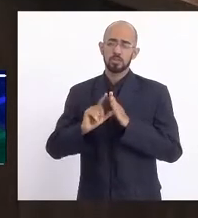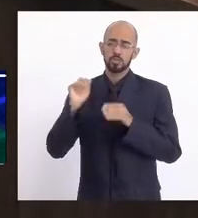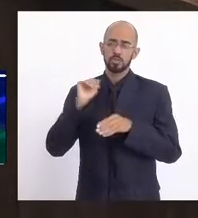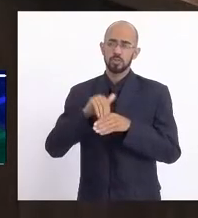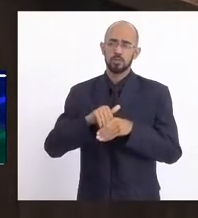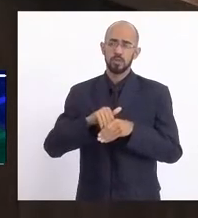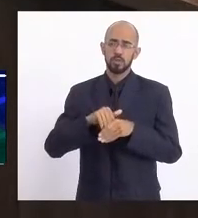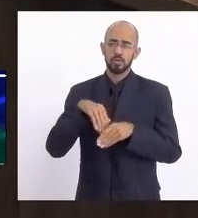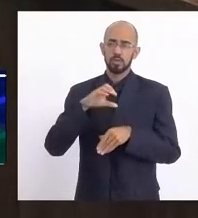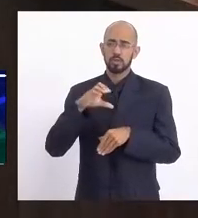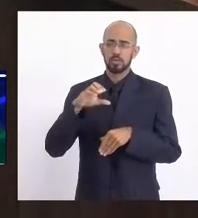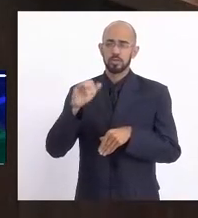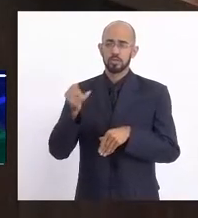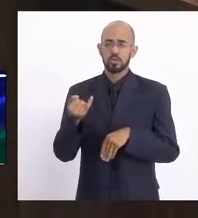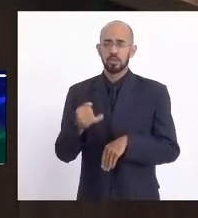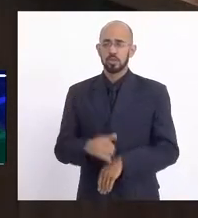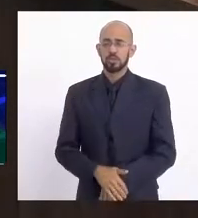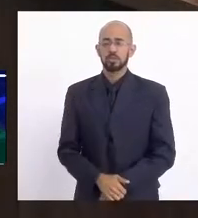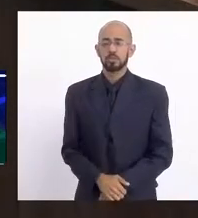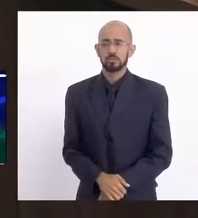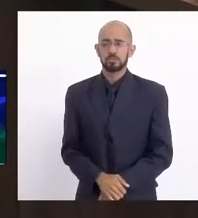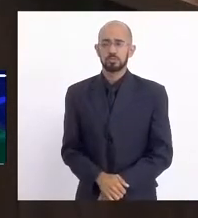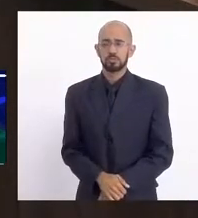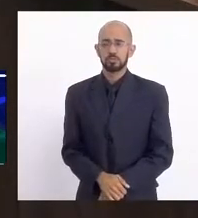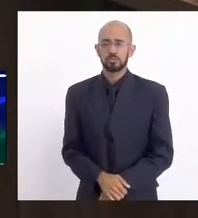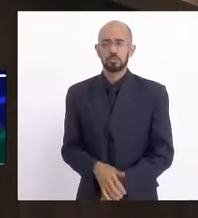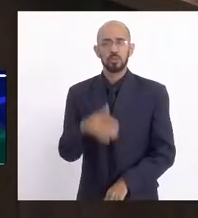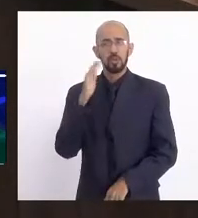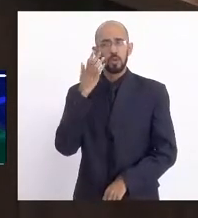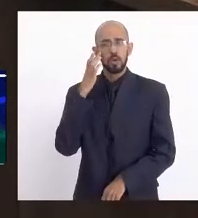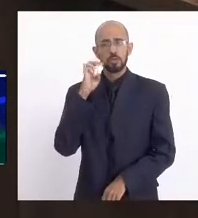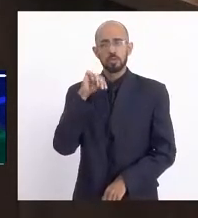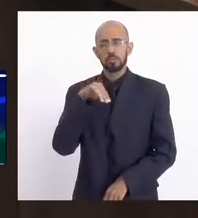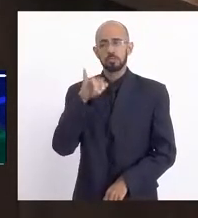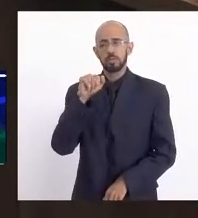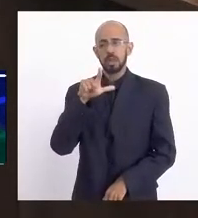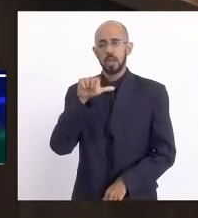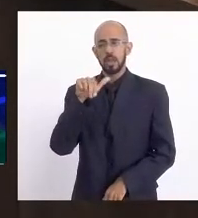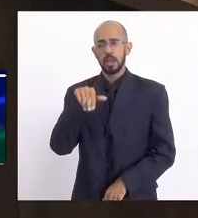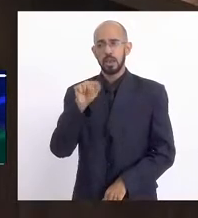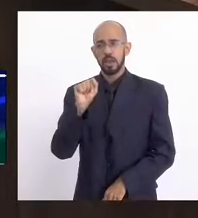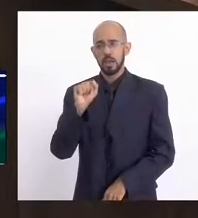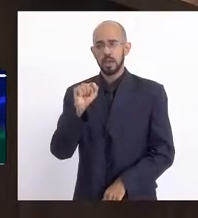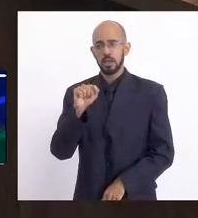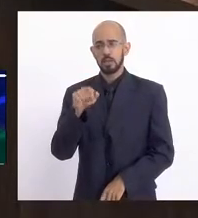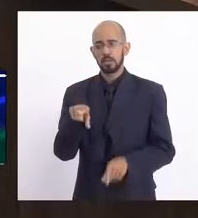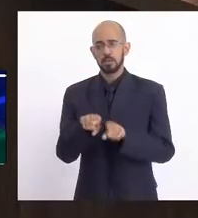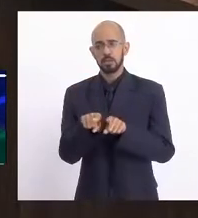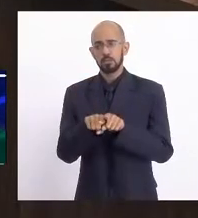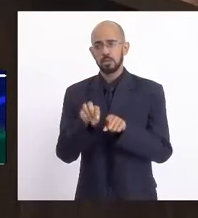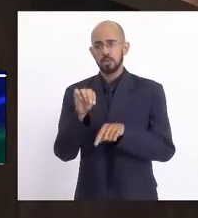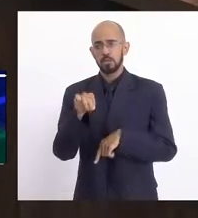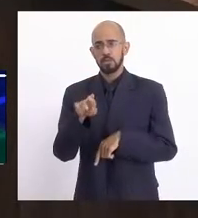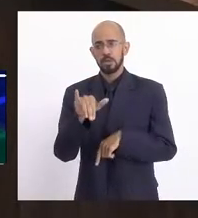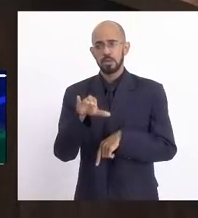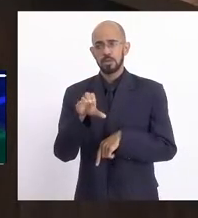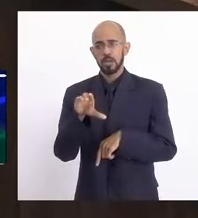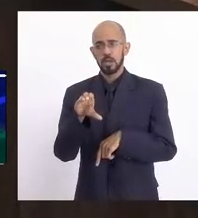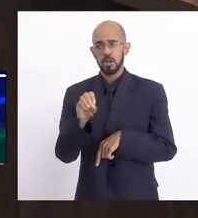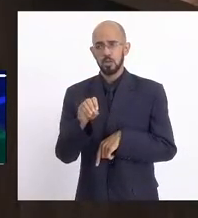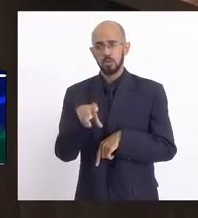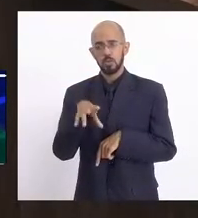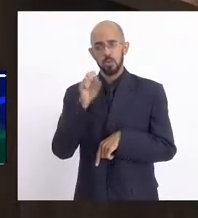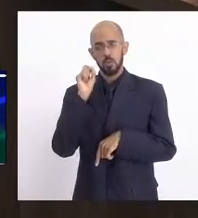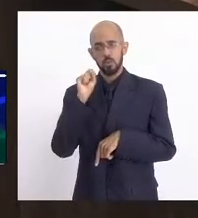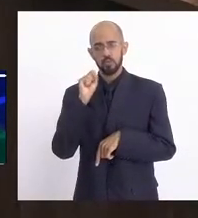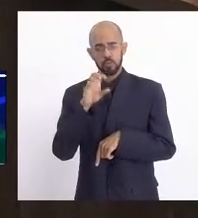na CCJ. Eu acho que a Milena e o Marcelo devem estar ouvindo as ponderações.